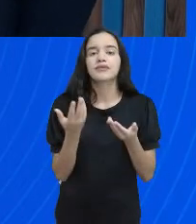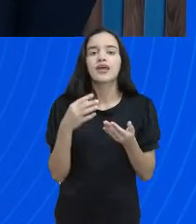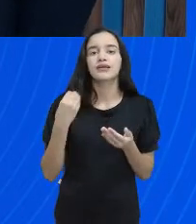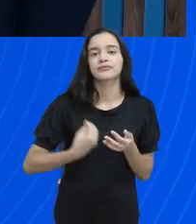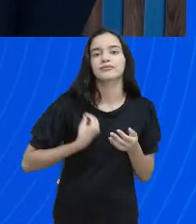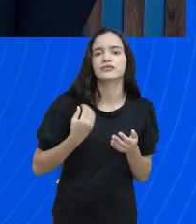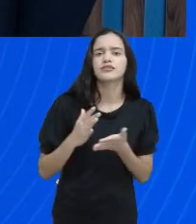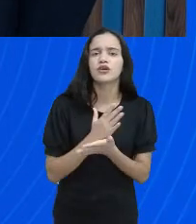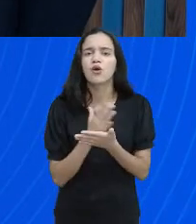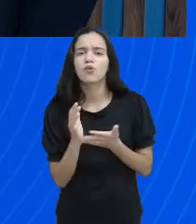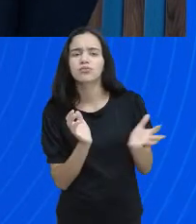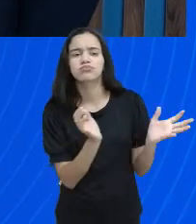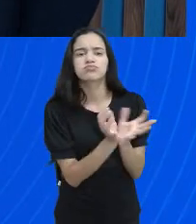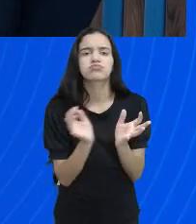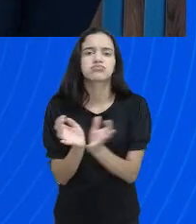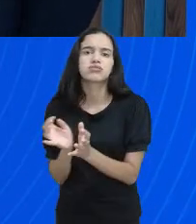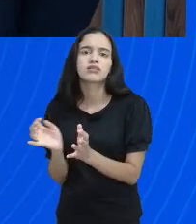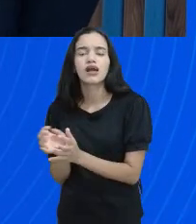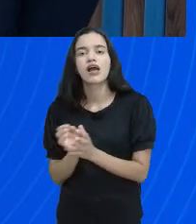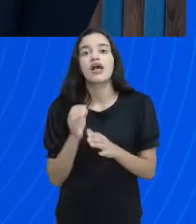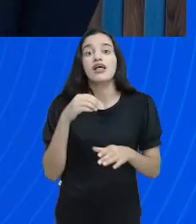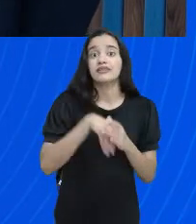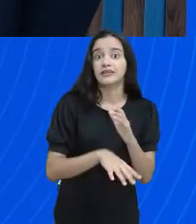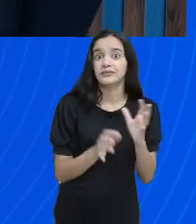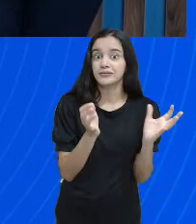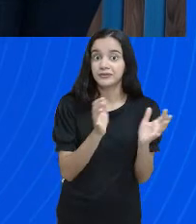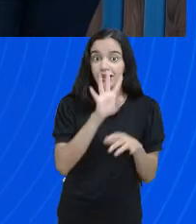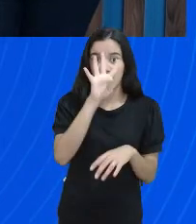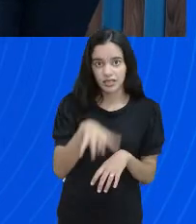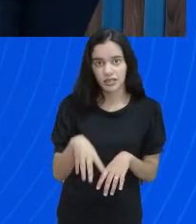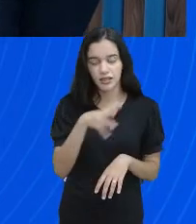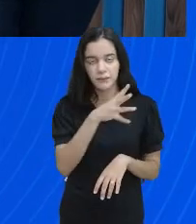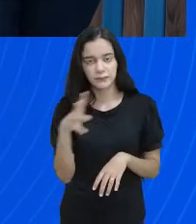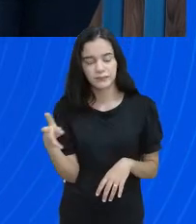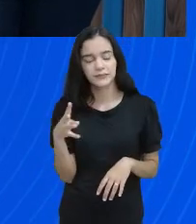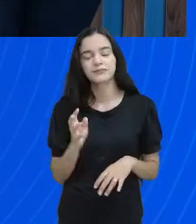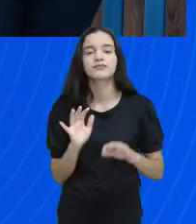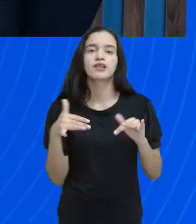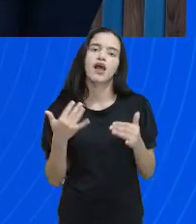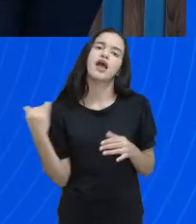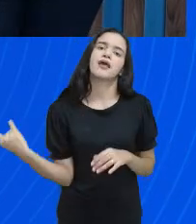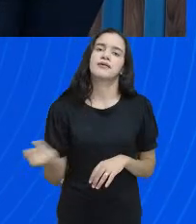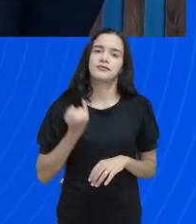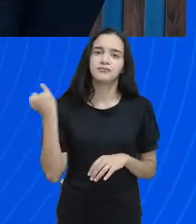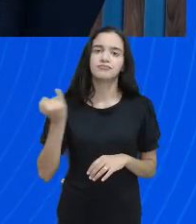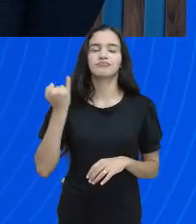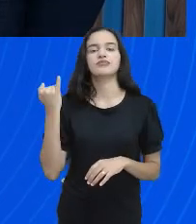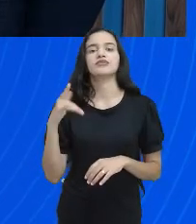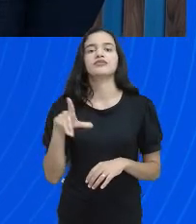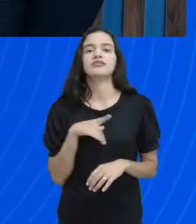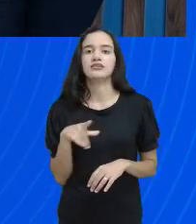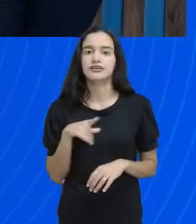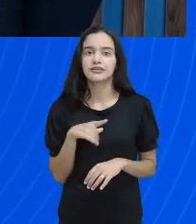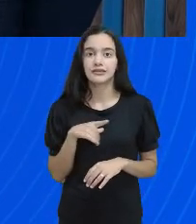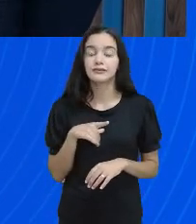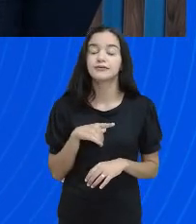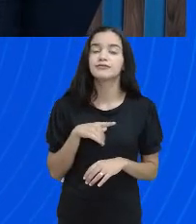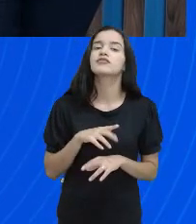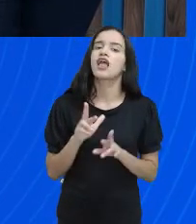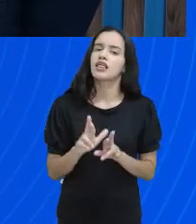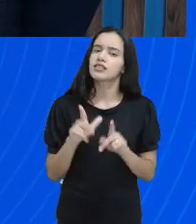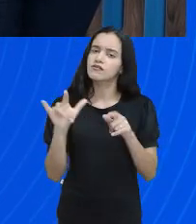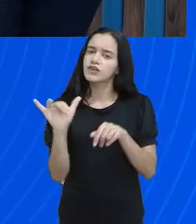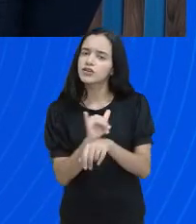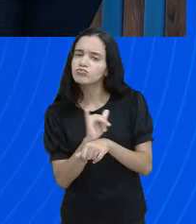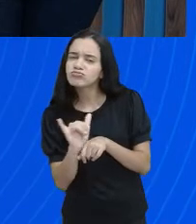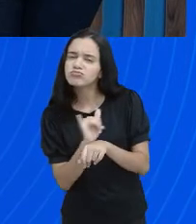existem alguns grupos dentro da tabela periódica, tá certo? Então, é importante, né? Houveram diferentes